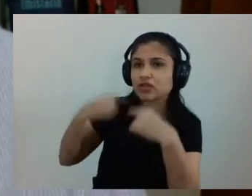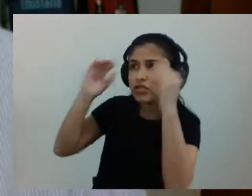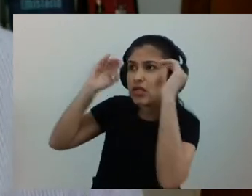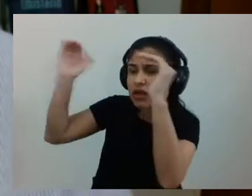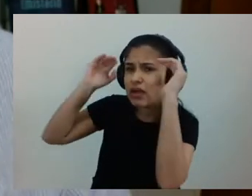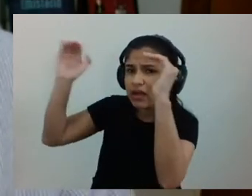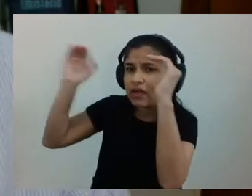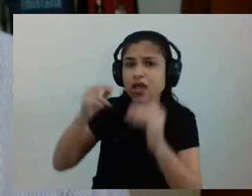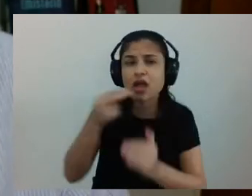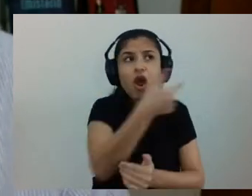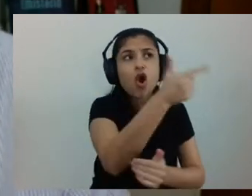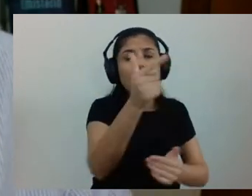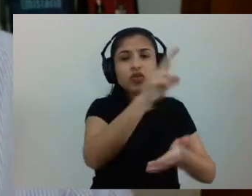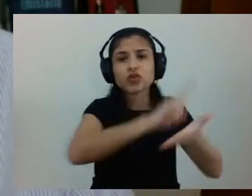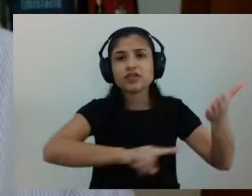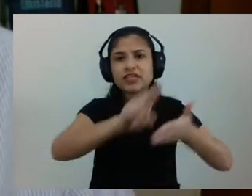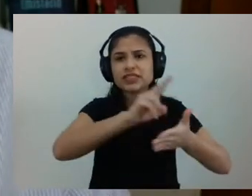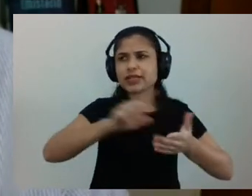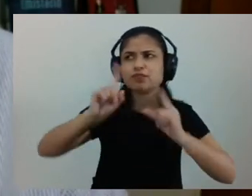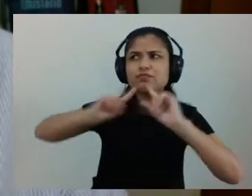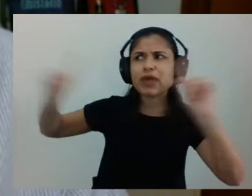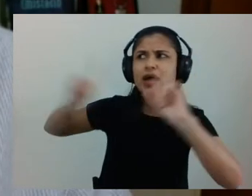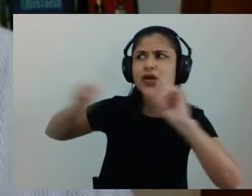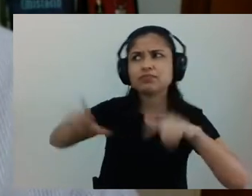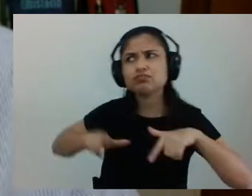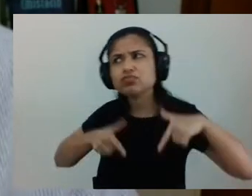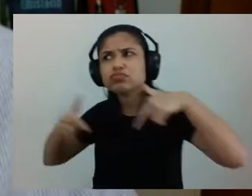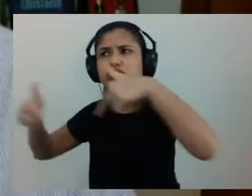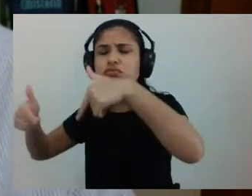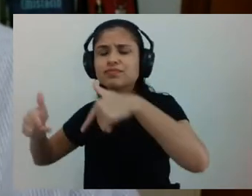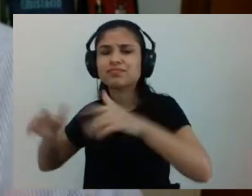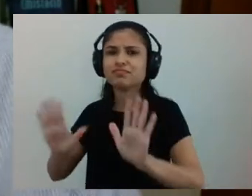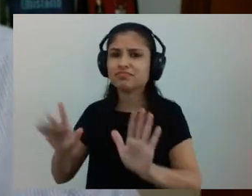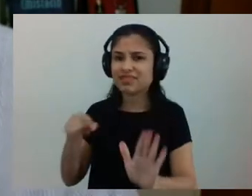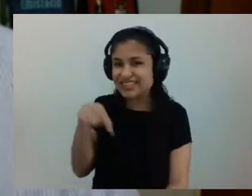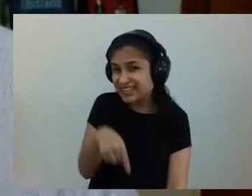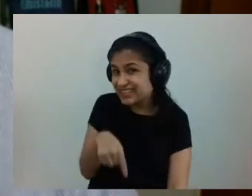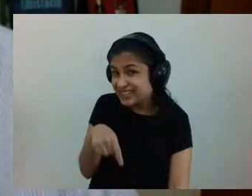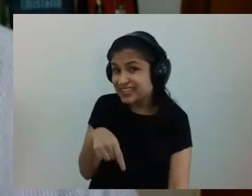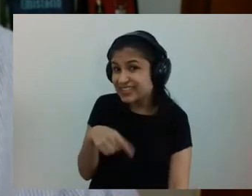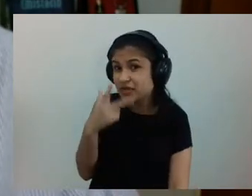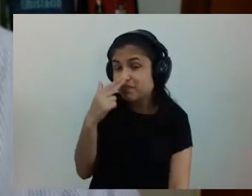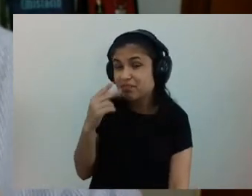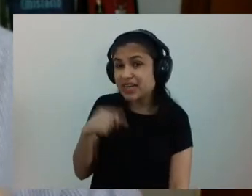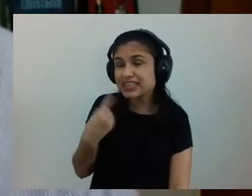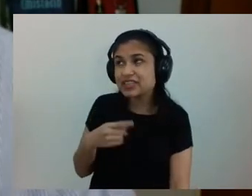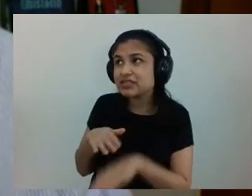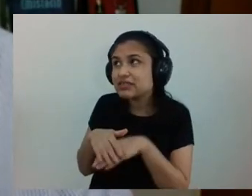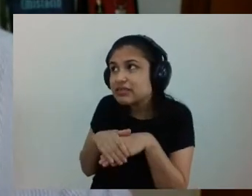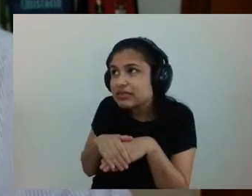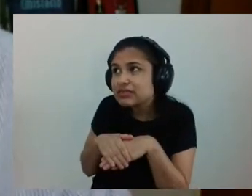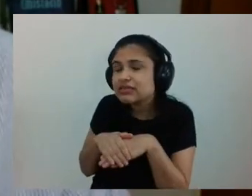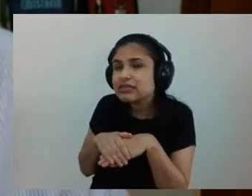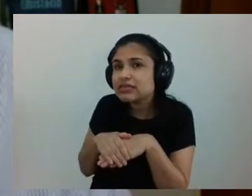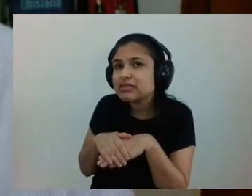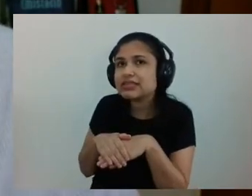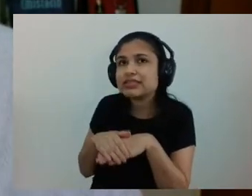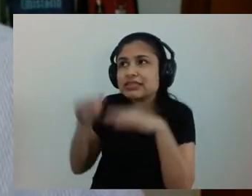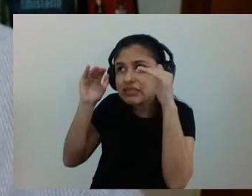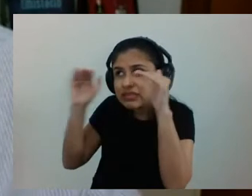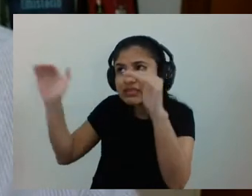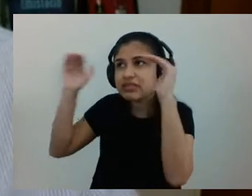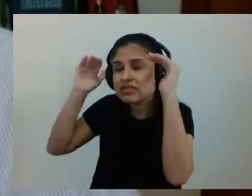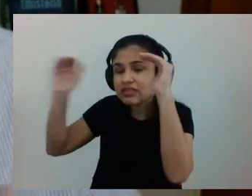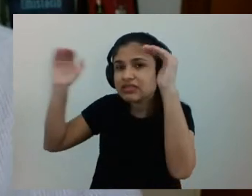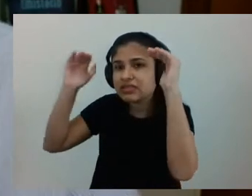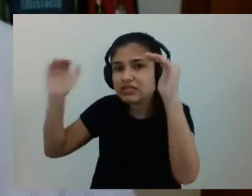sociedades científicas protestam. Mas aqui parece que a gente ficou pequeno, a gente se diminuiu. Não